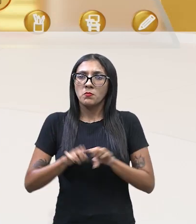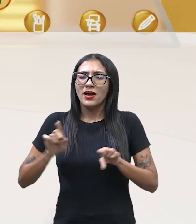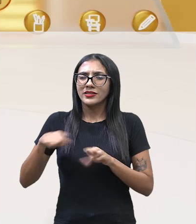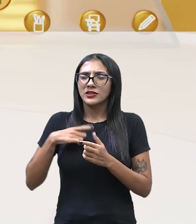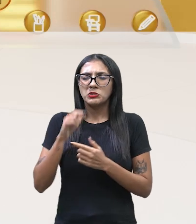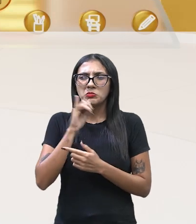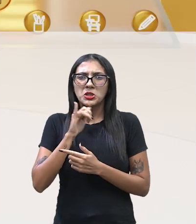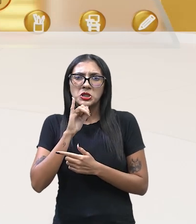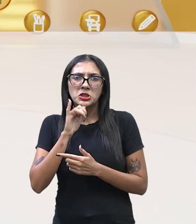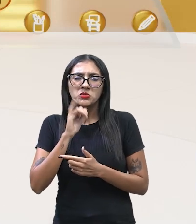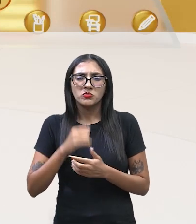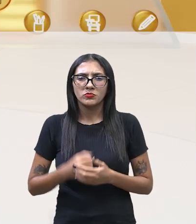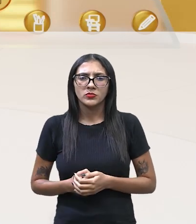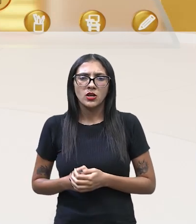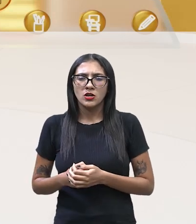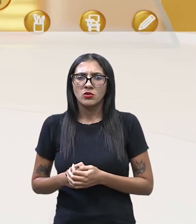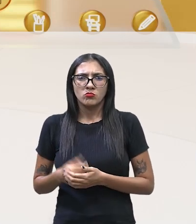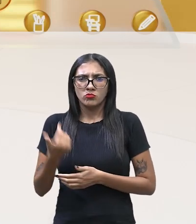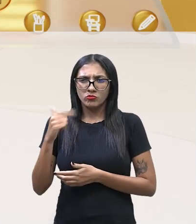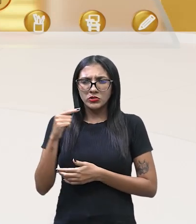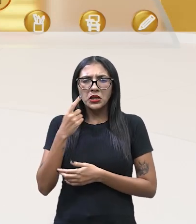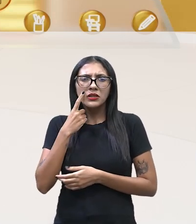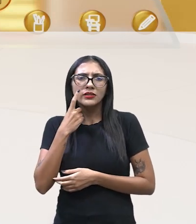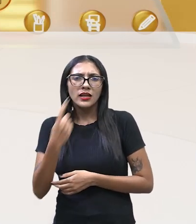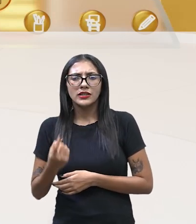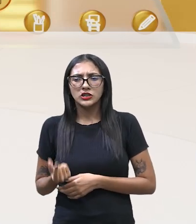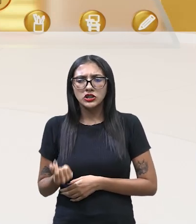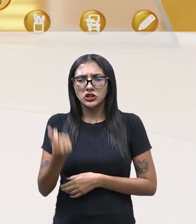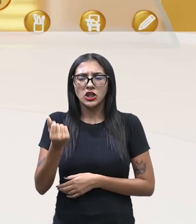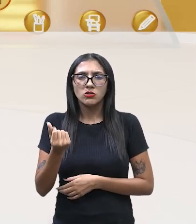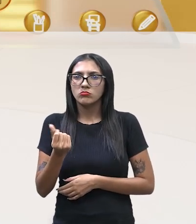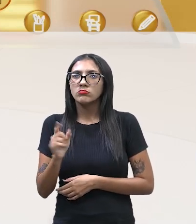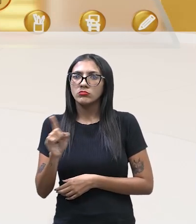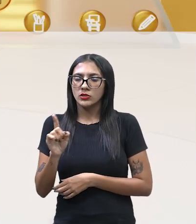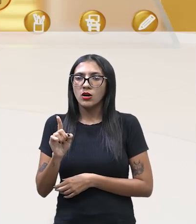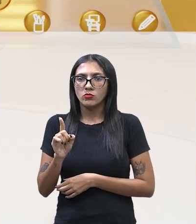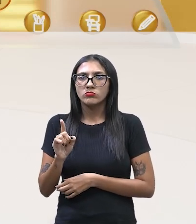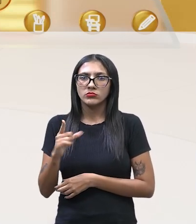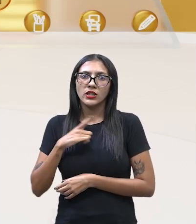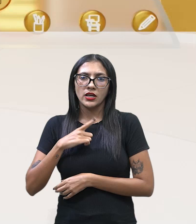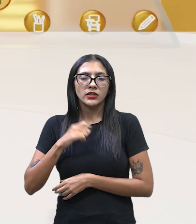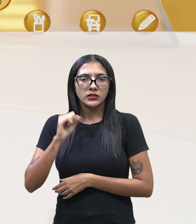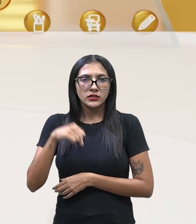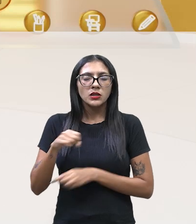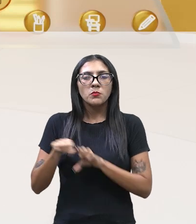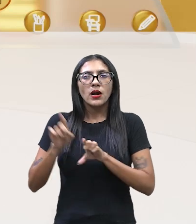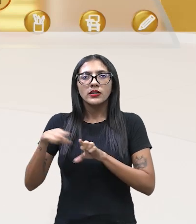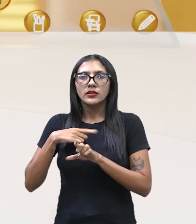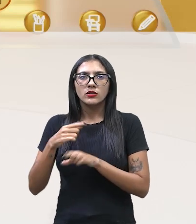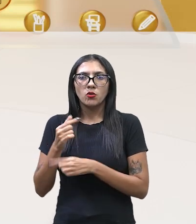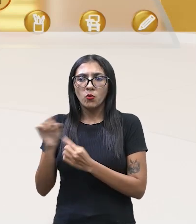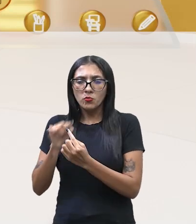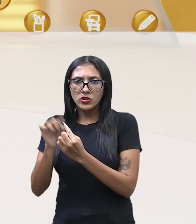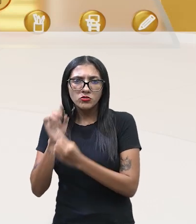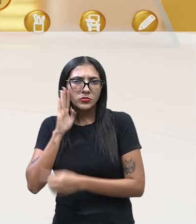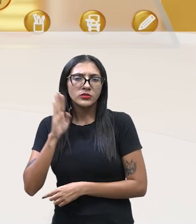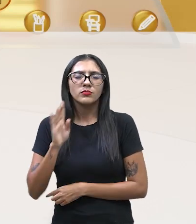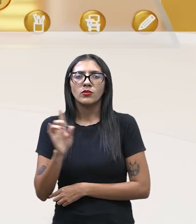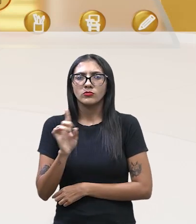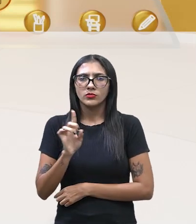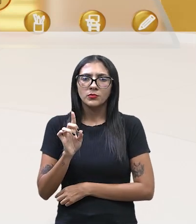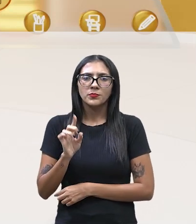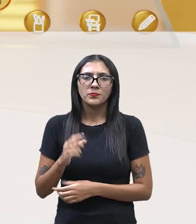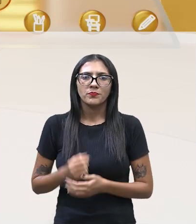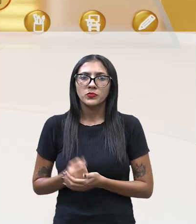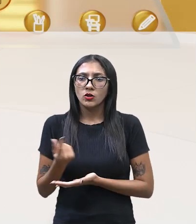ali desse retorno financeiro. Ele deve sim existir, porém não é como o objetivo principal. Esse